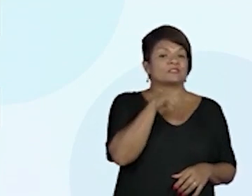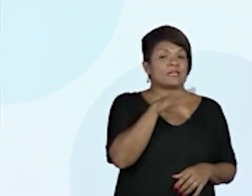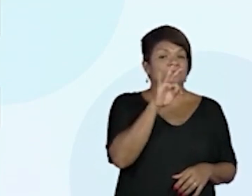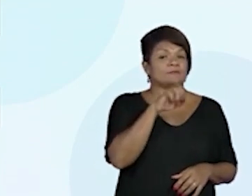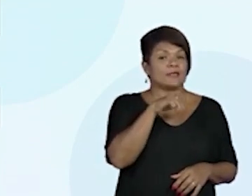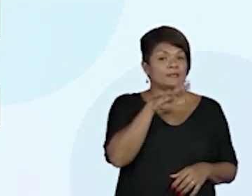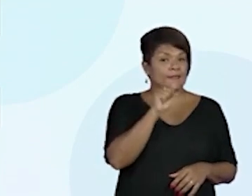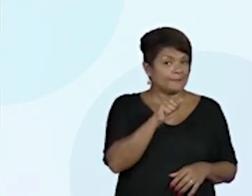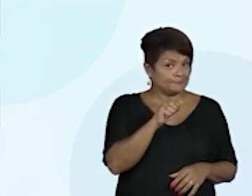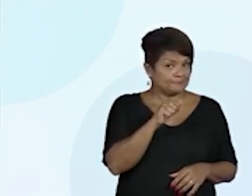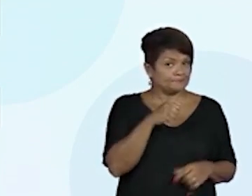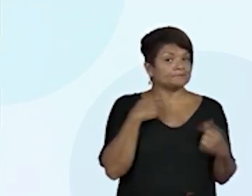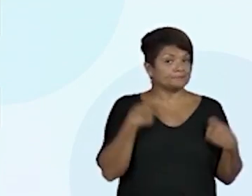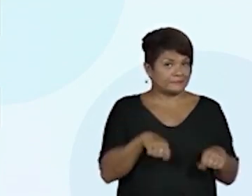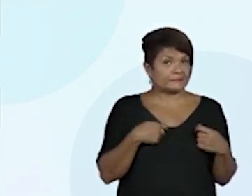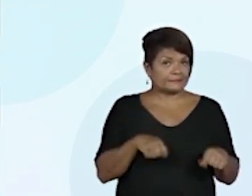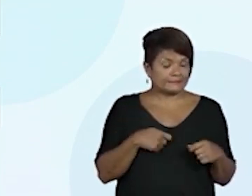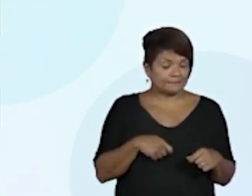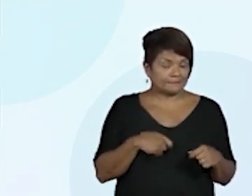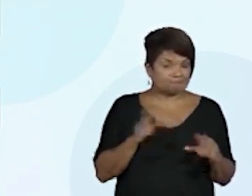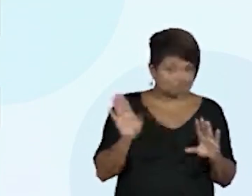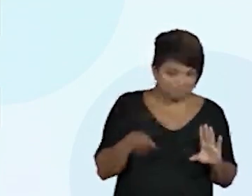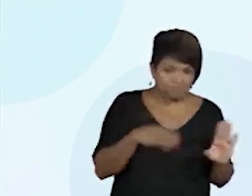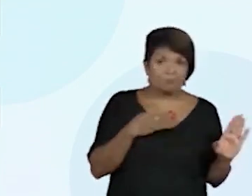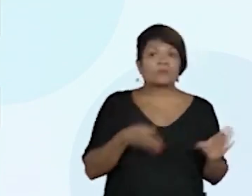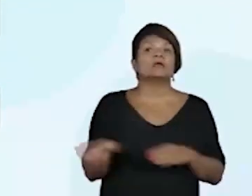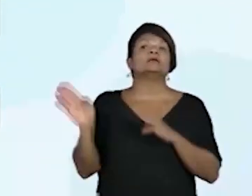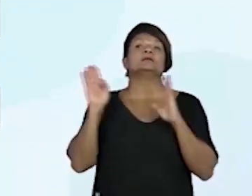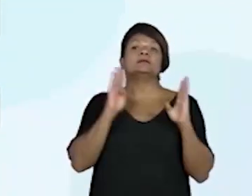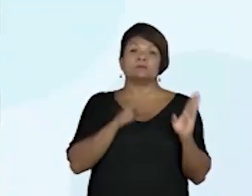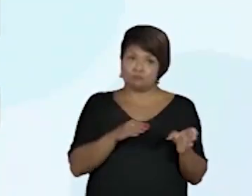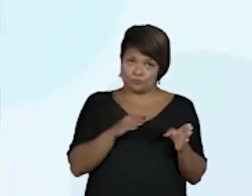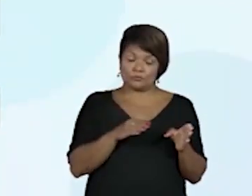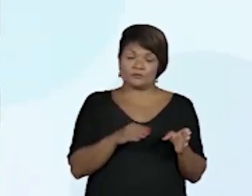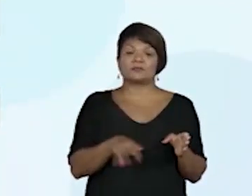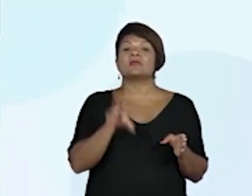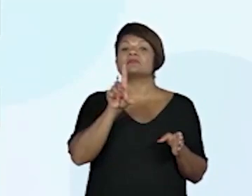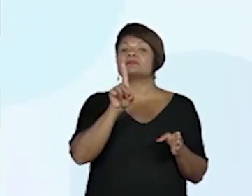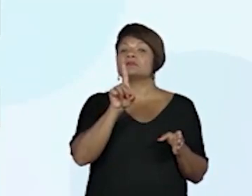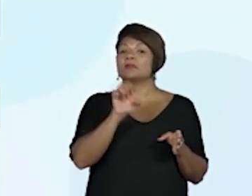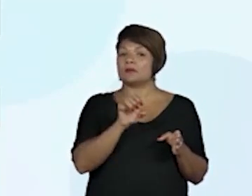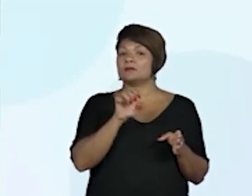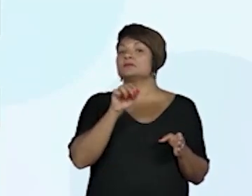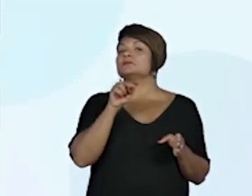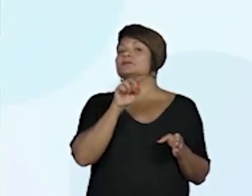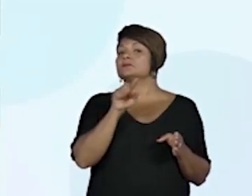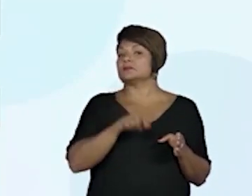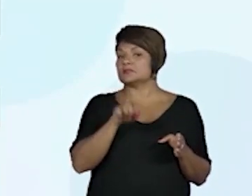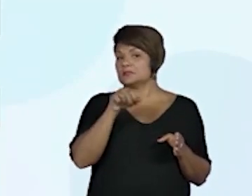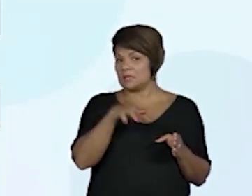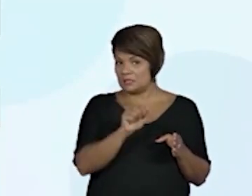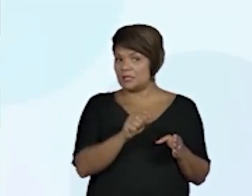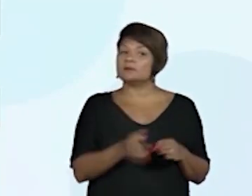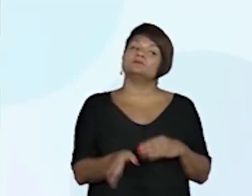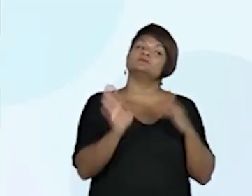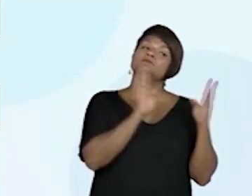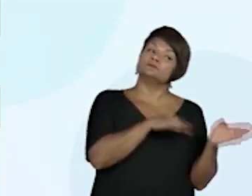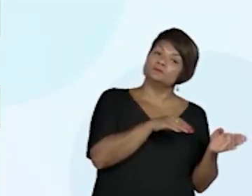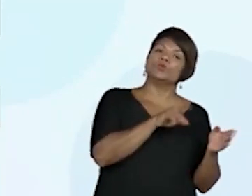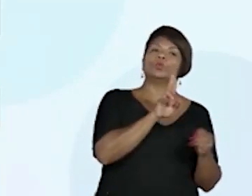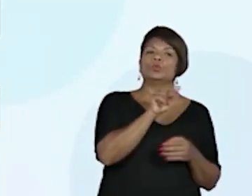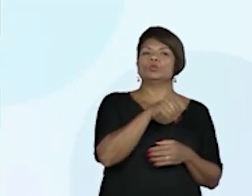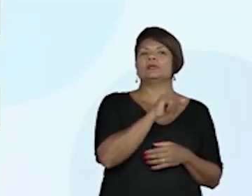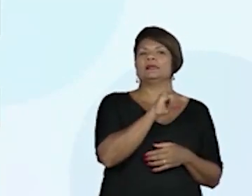continua tendo que ter centena. Um número que tem a dezena e agora que tem a unidade. Então,